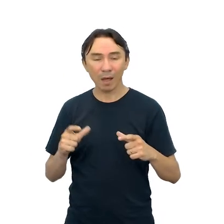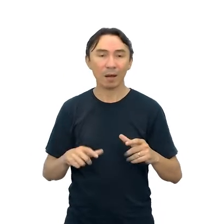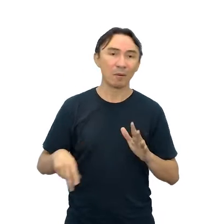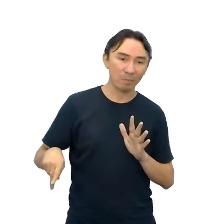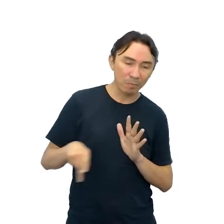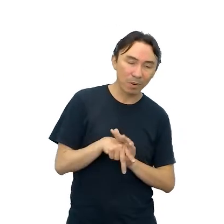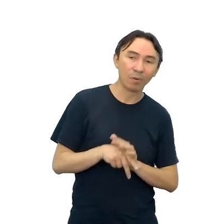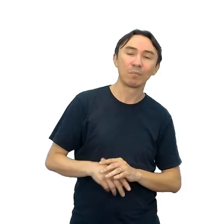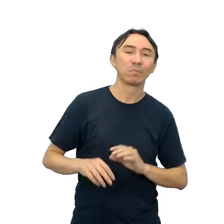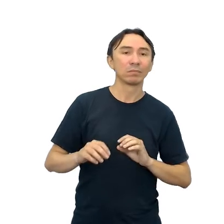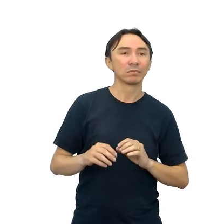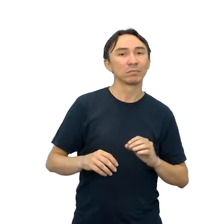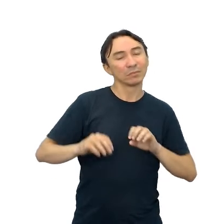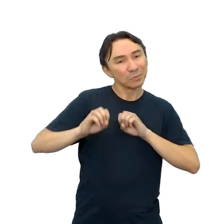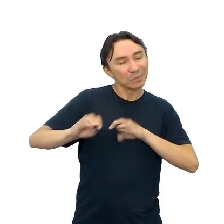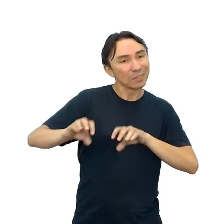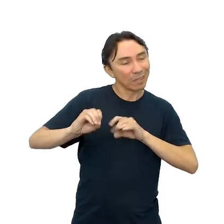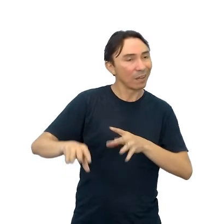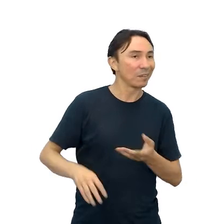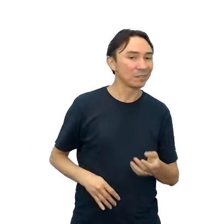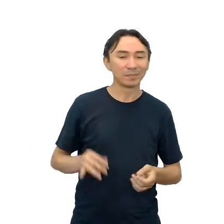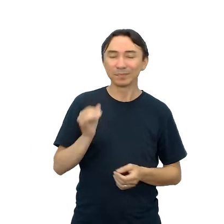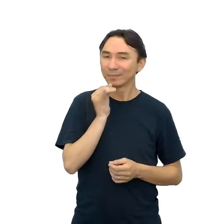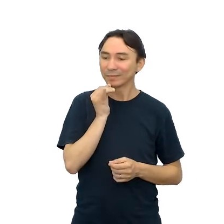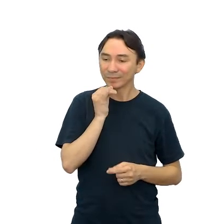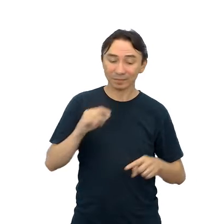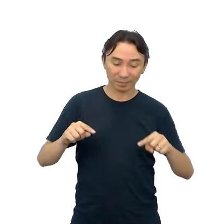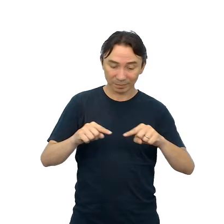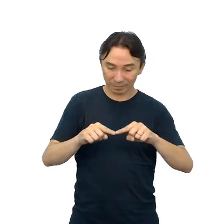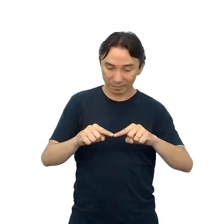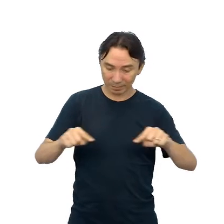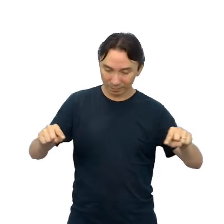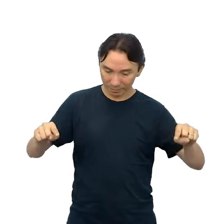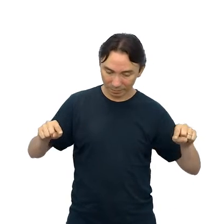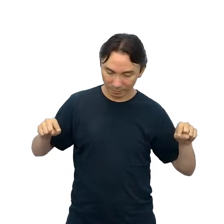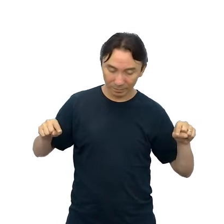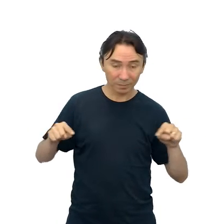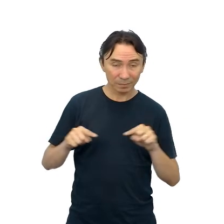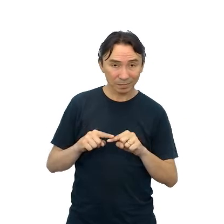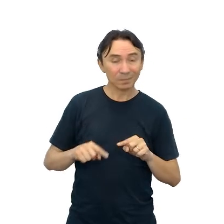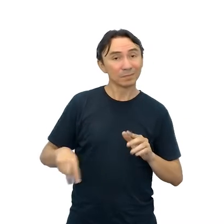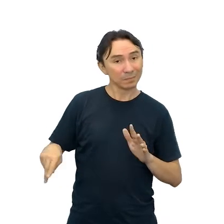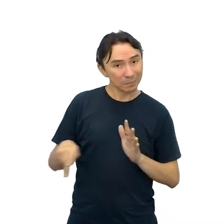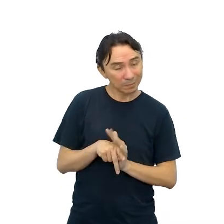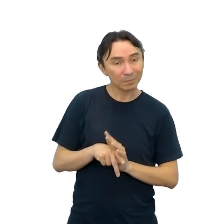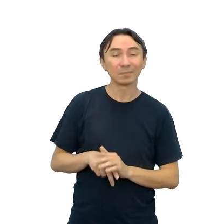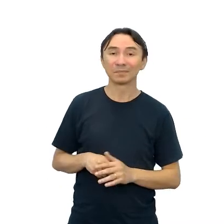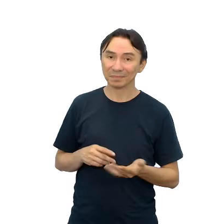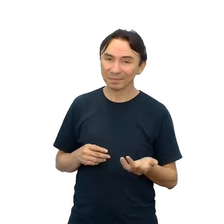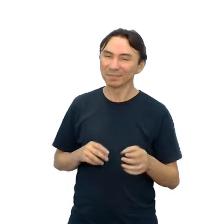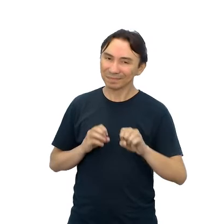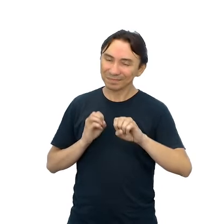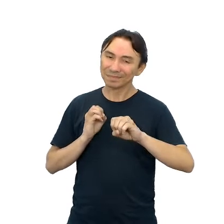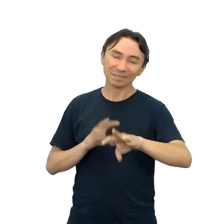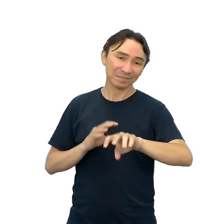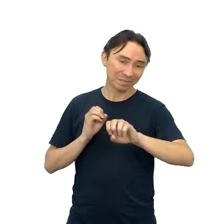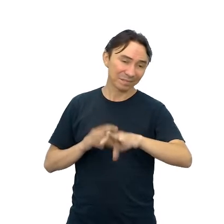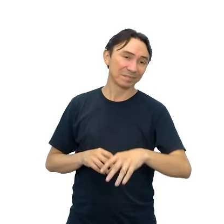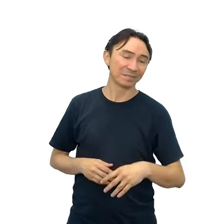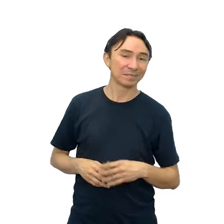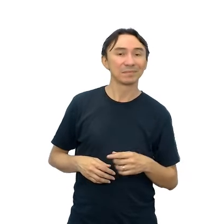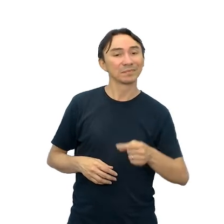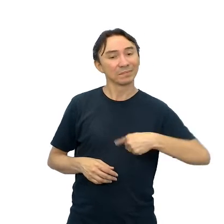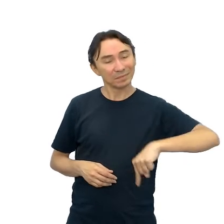a sala de aula é um dos espaços educacionais e nós já estamos acostumados com a sala de